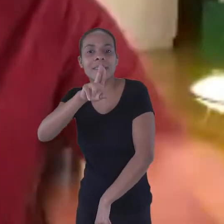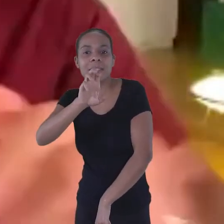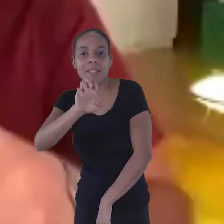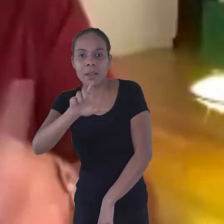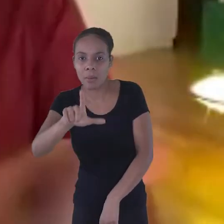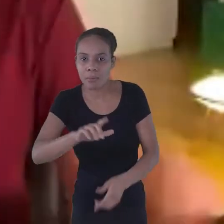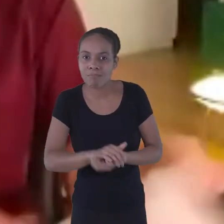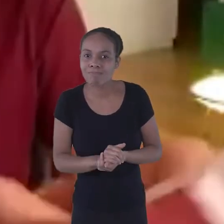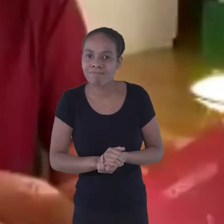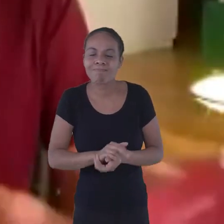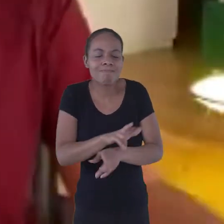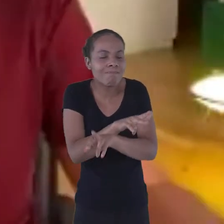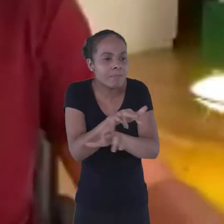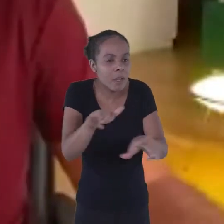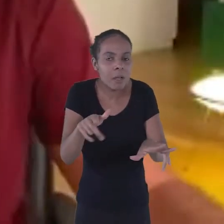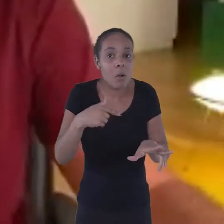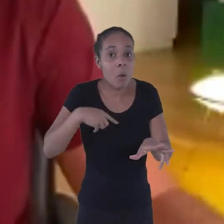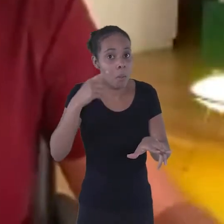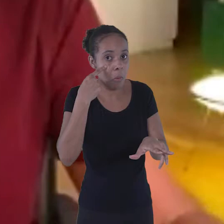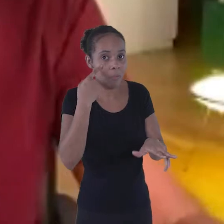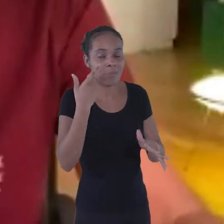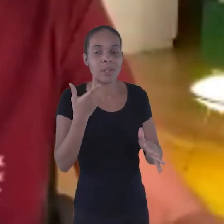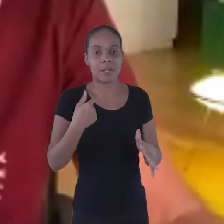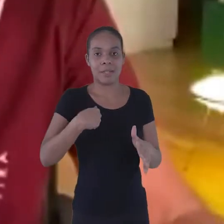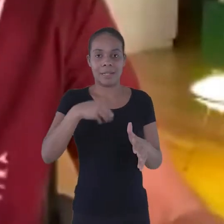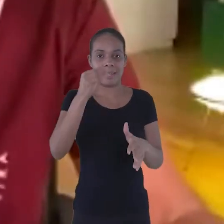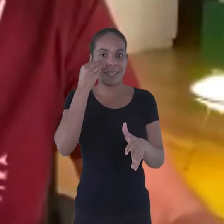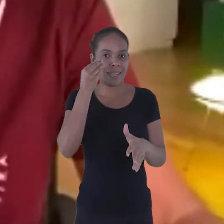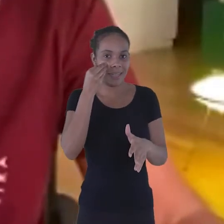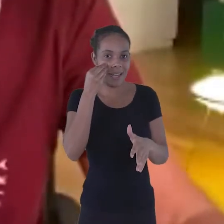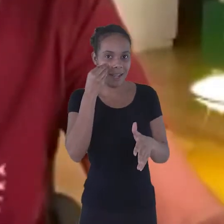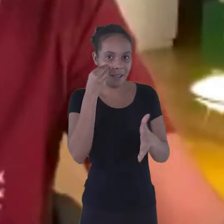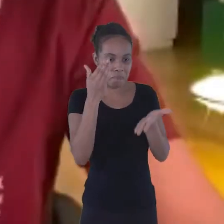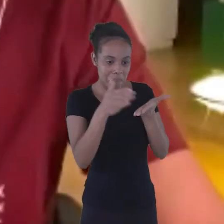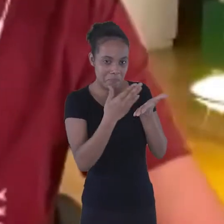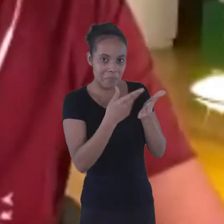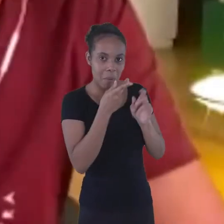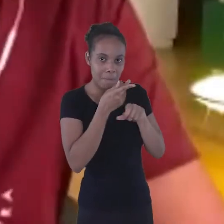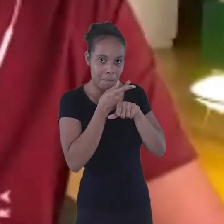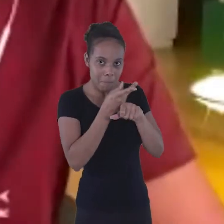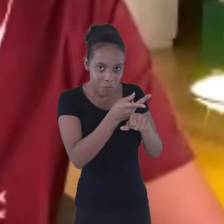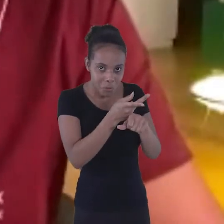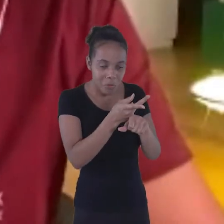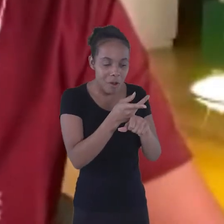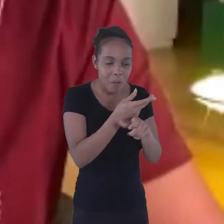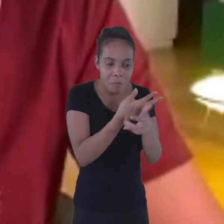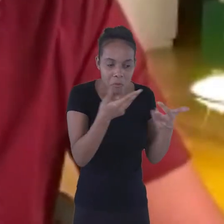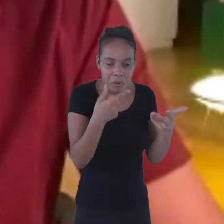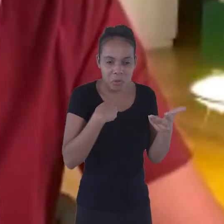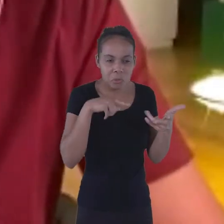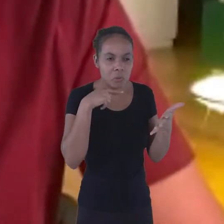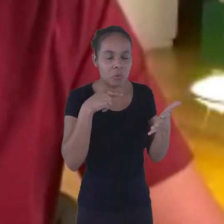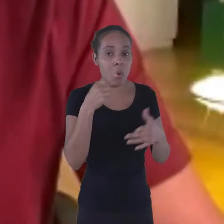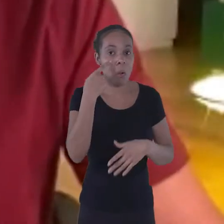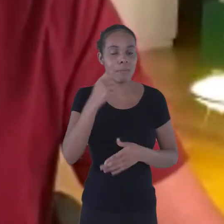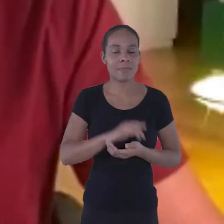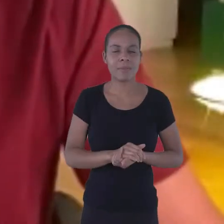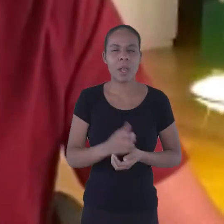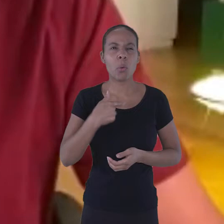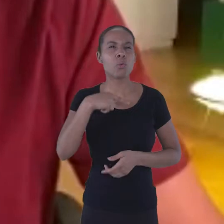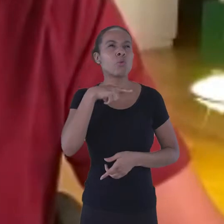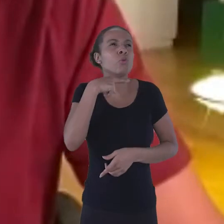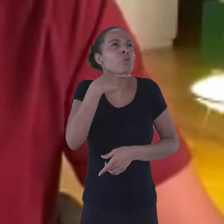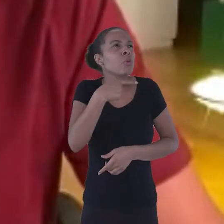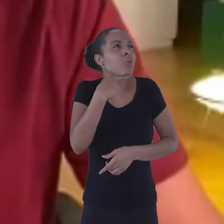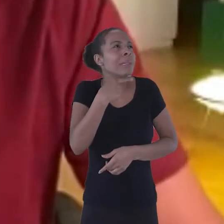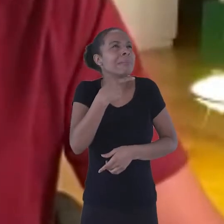Mas, deixa eu tentar achar, vou abrir ao acaso alguma coisa que eu teria... Fico em dúvida se devo pensar em um tempo